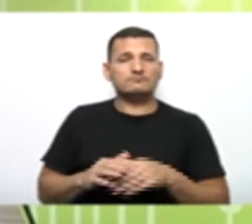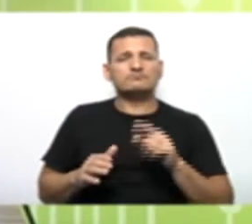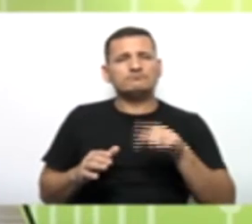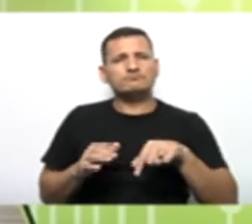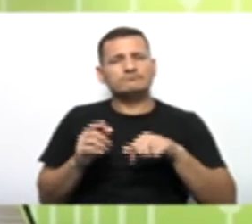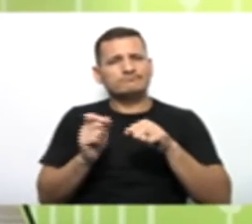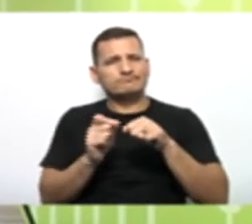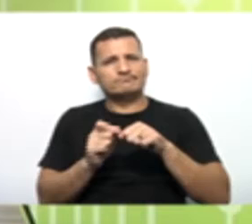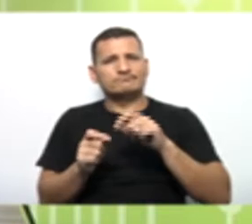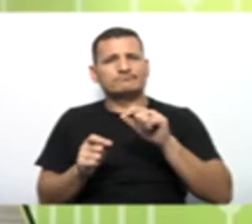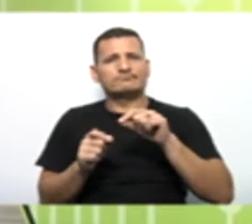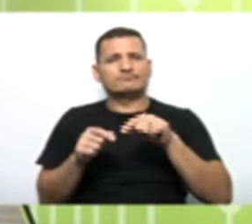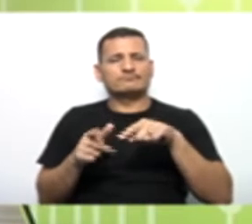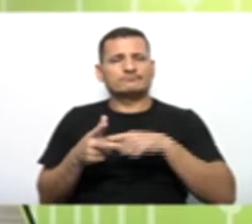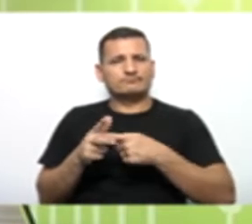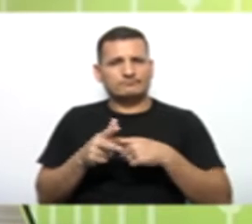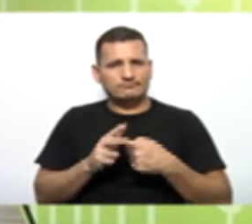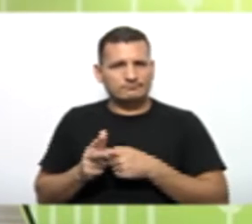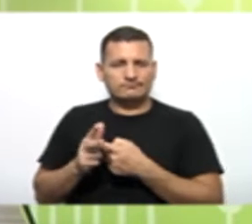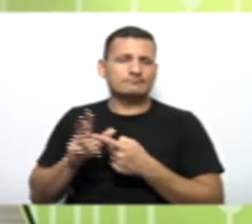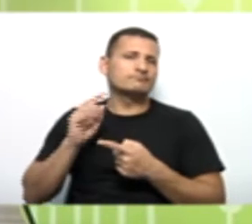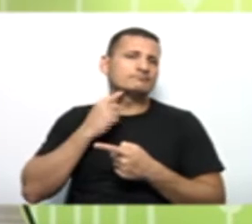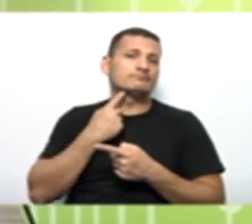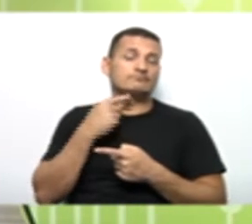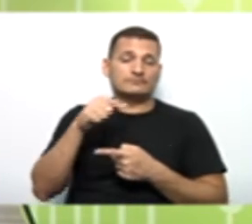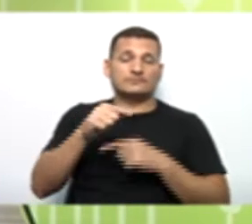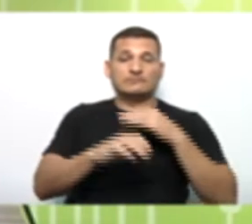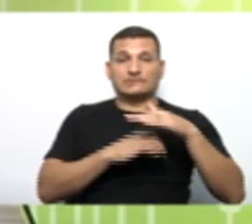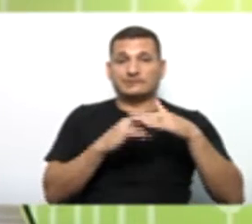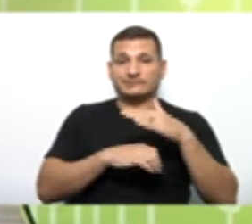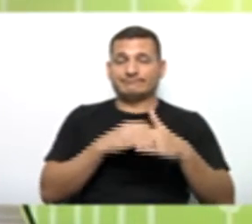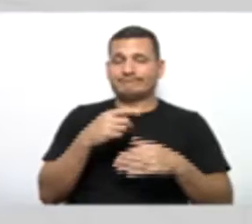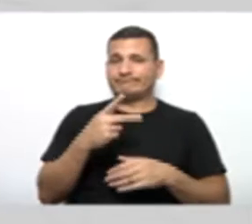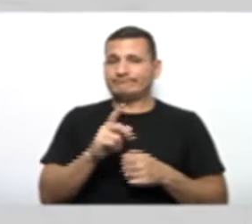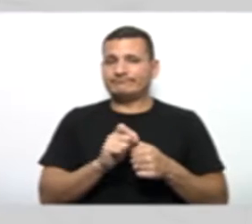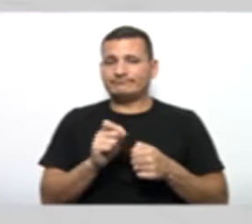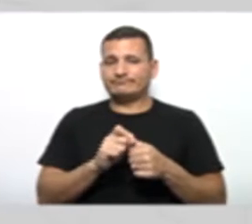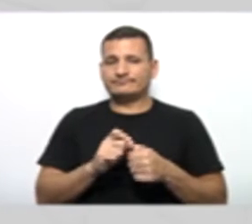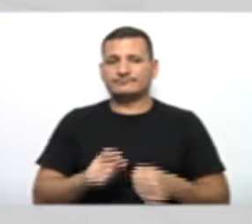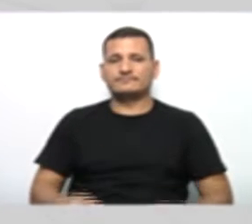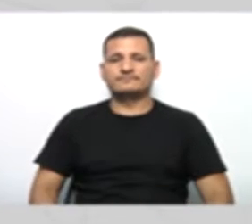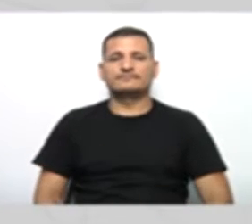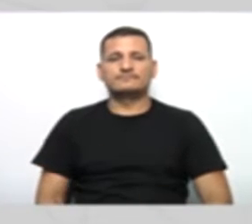vai corrigir aquela poluição que a empresa está provocando.